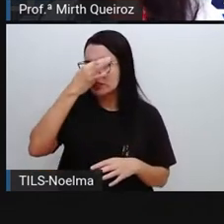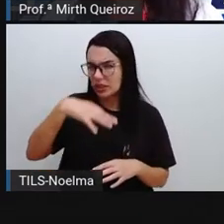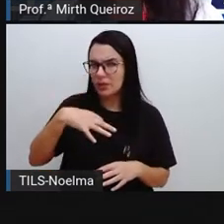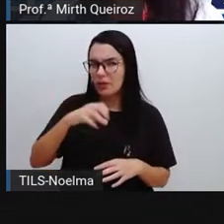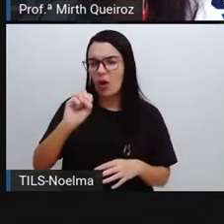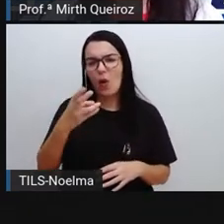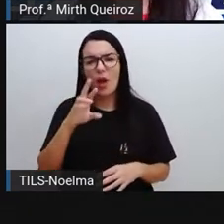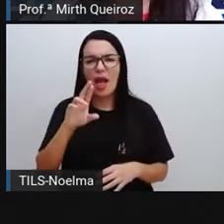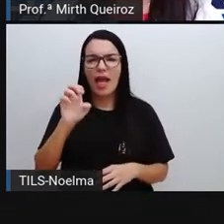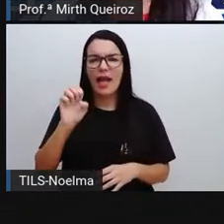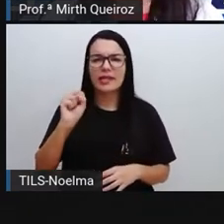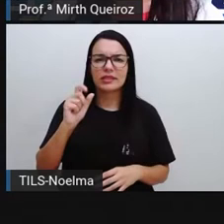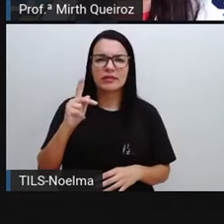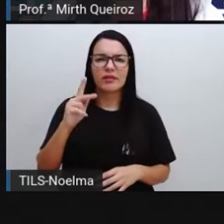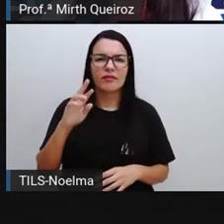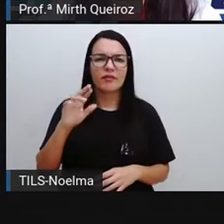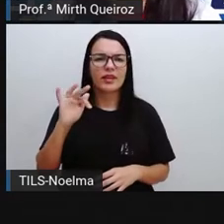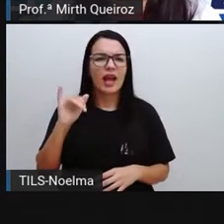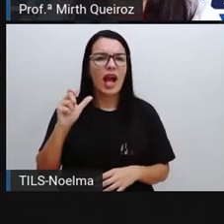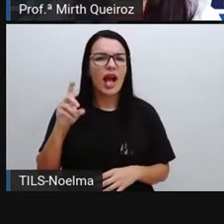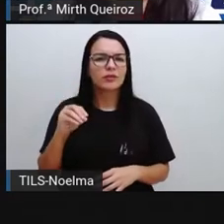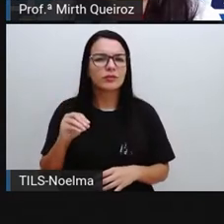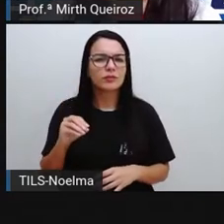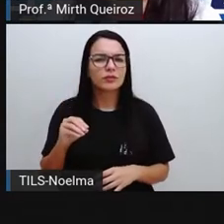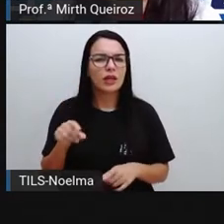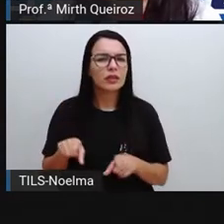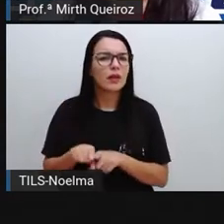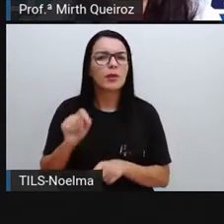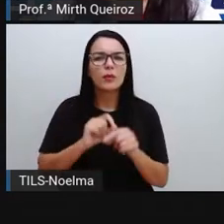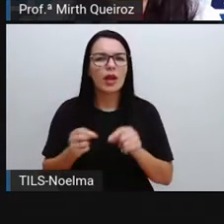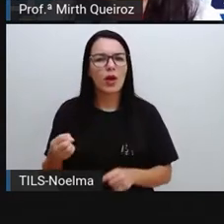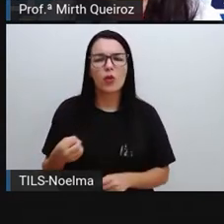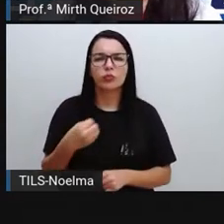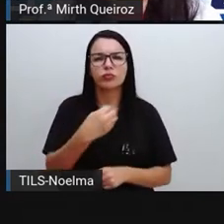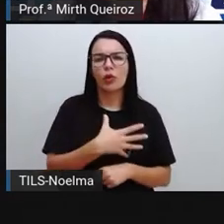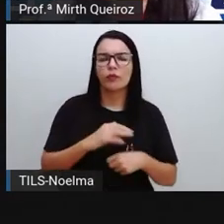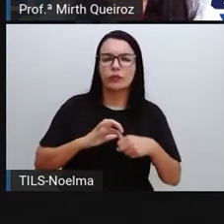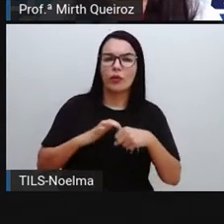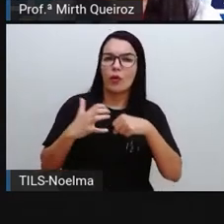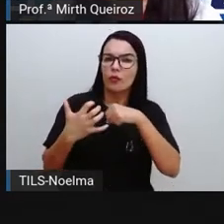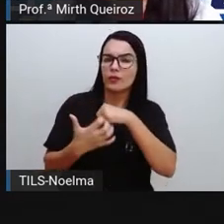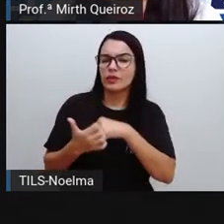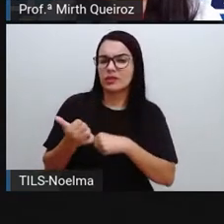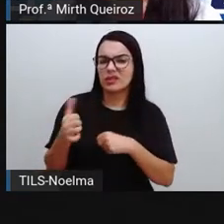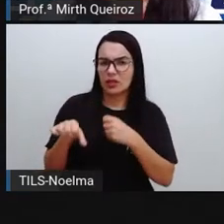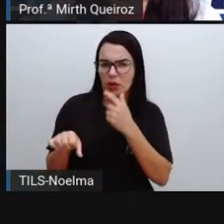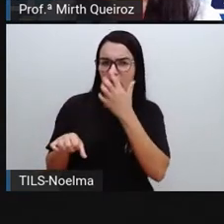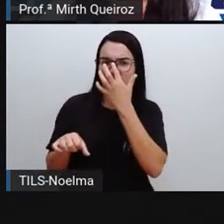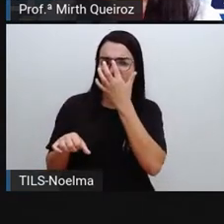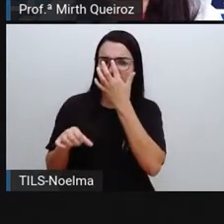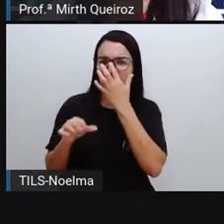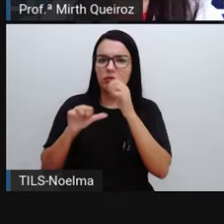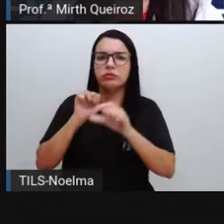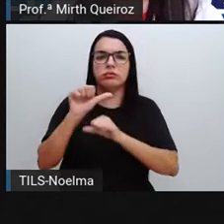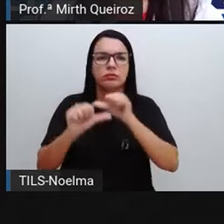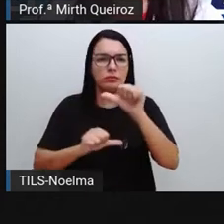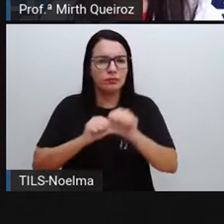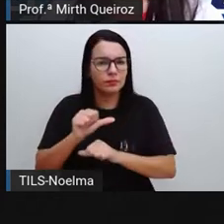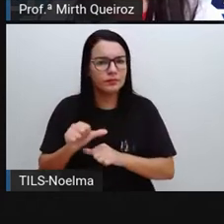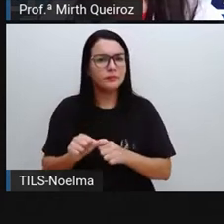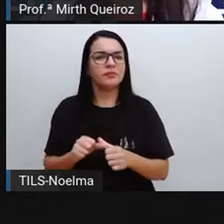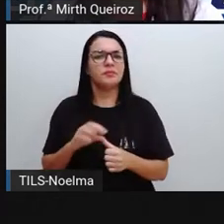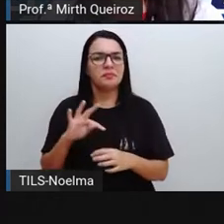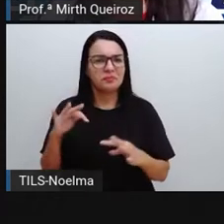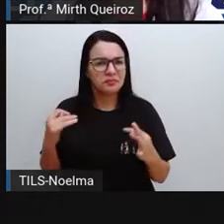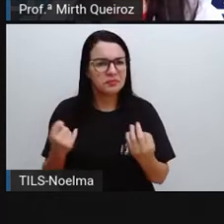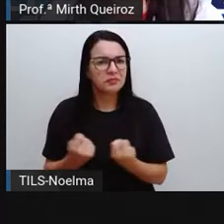a mesma doença? E o novo coronavírus? Ele mudou tudo, não é mesmo? Até a forma